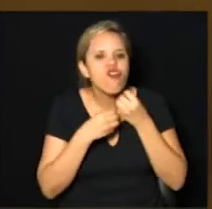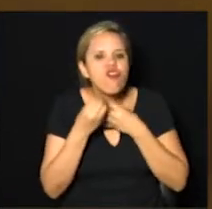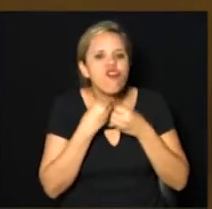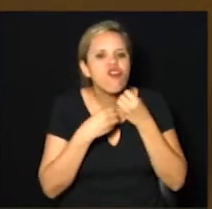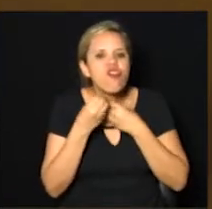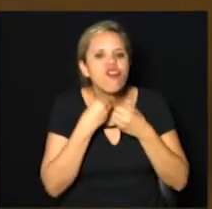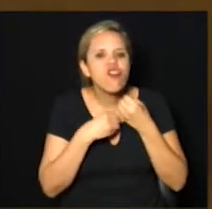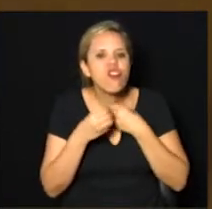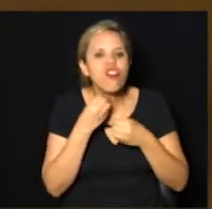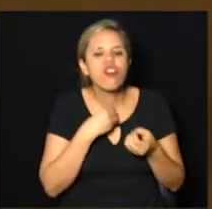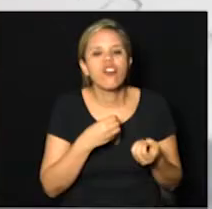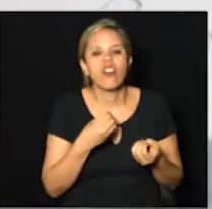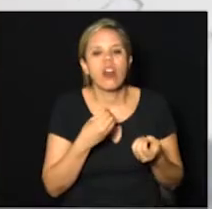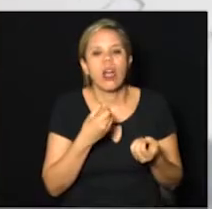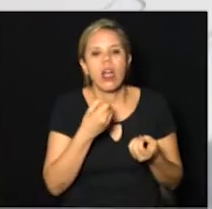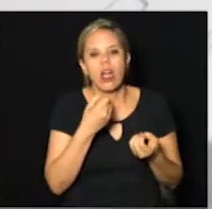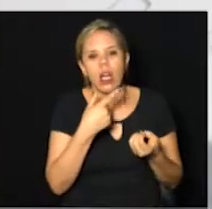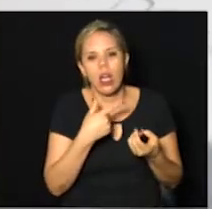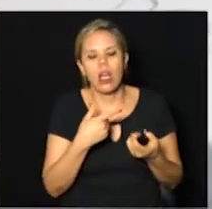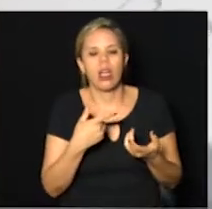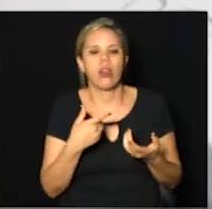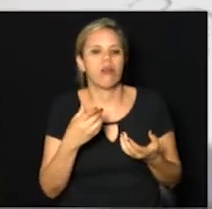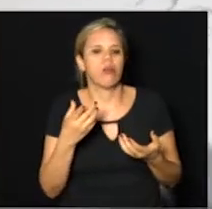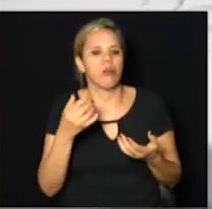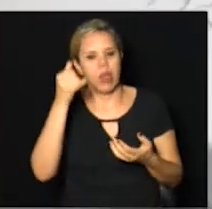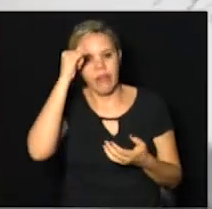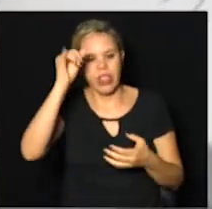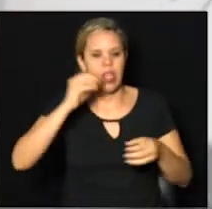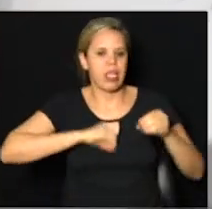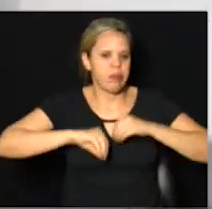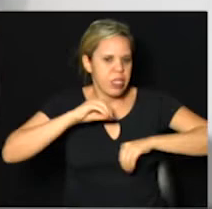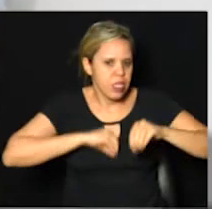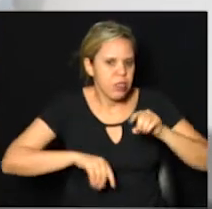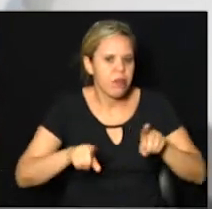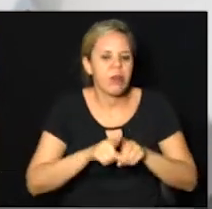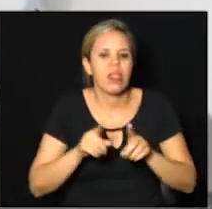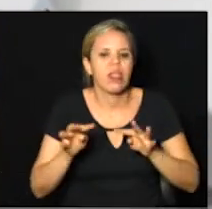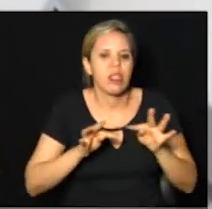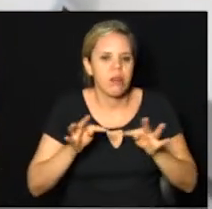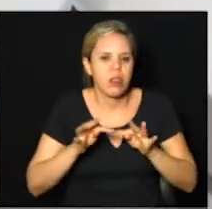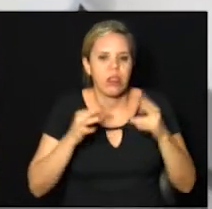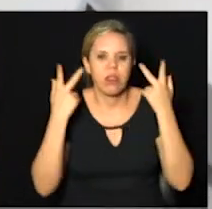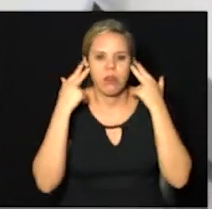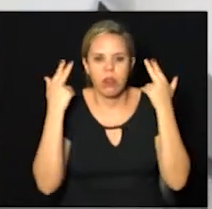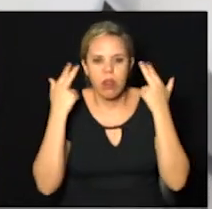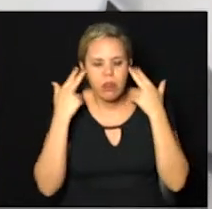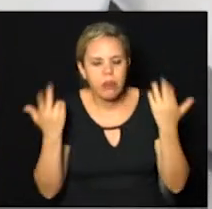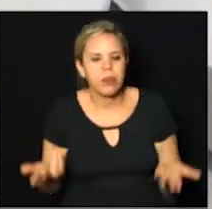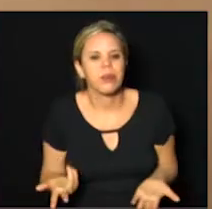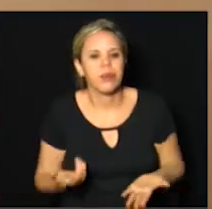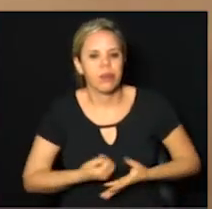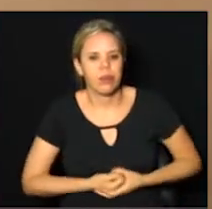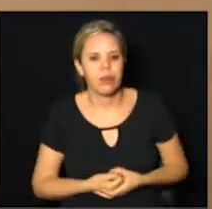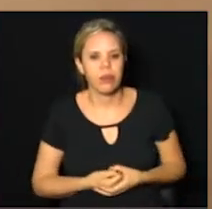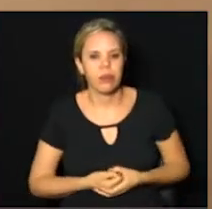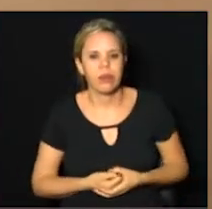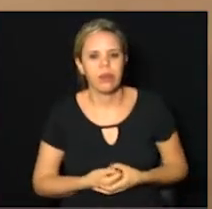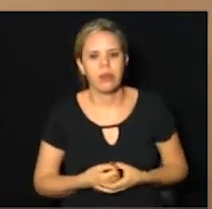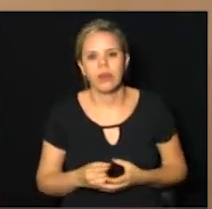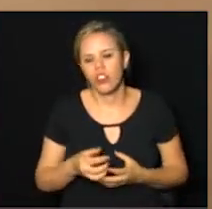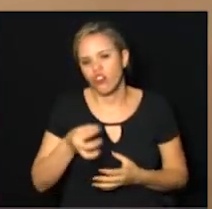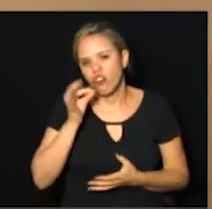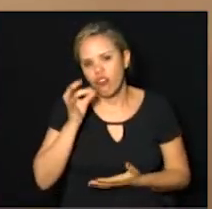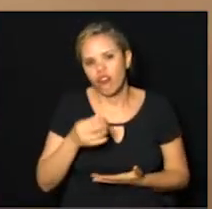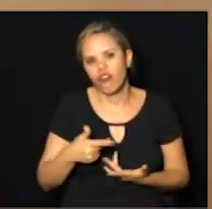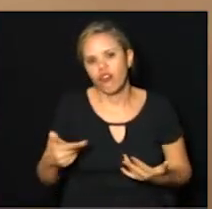segunda linha com ansiolíticos, remédios antidepressivos, existem as terapias naturais, né? Com derivados de planta,